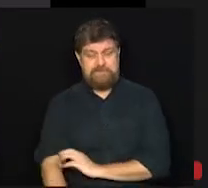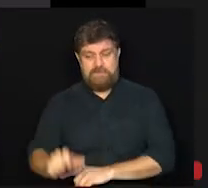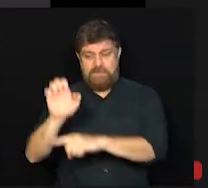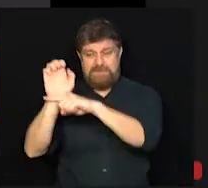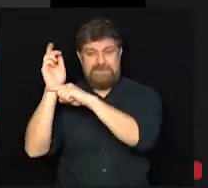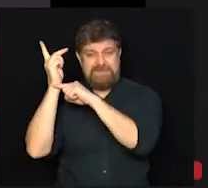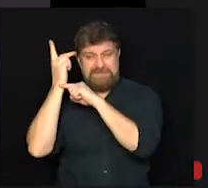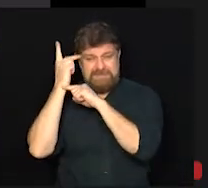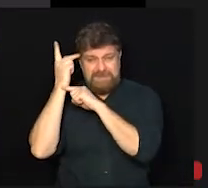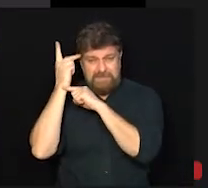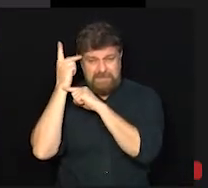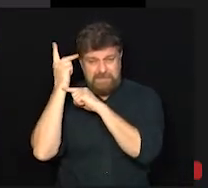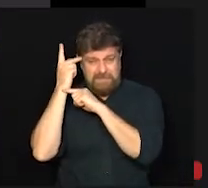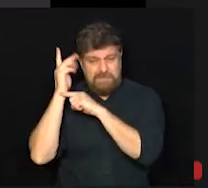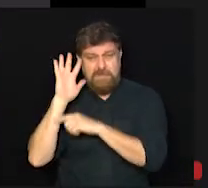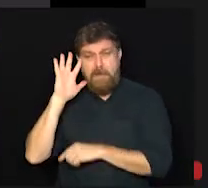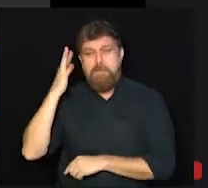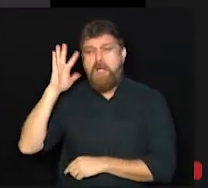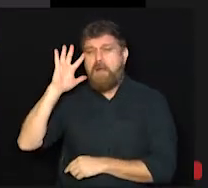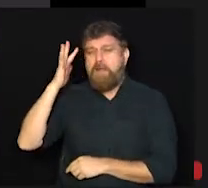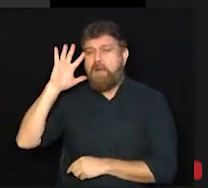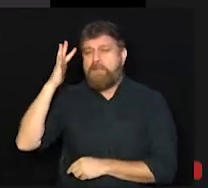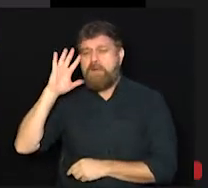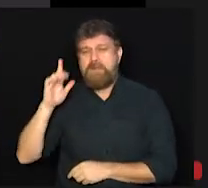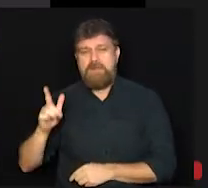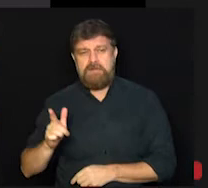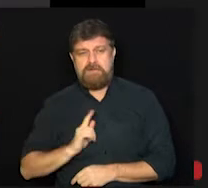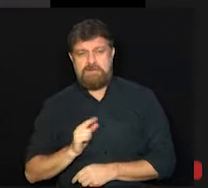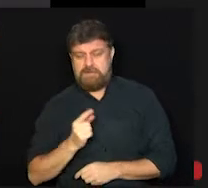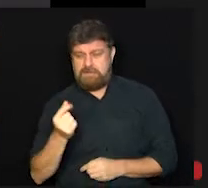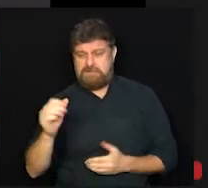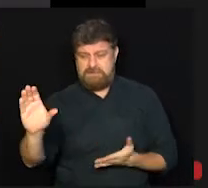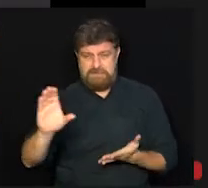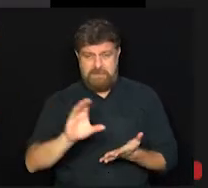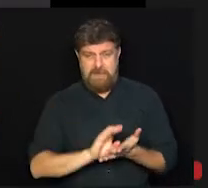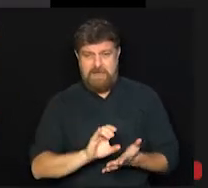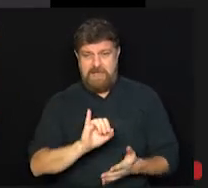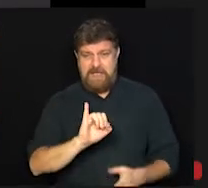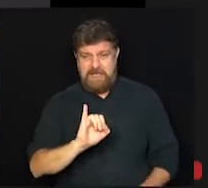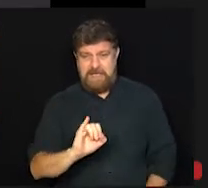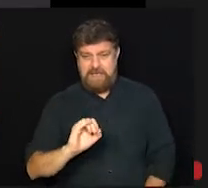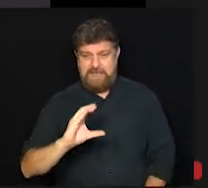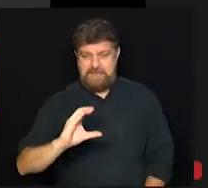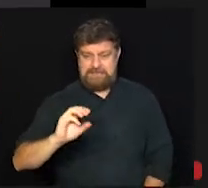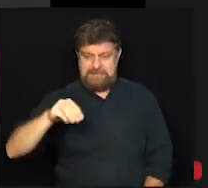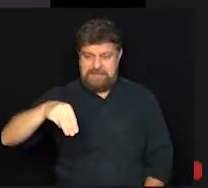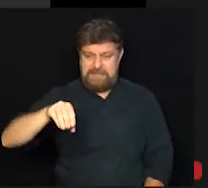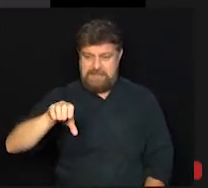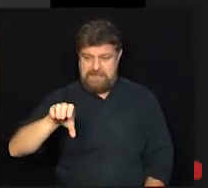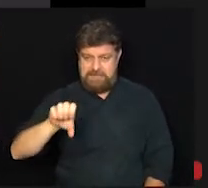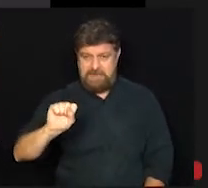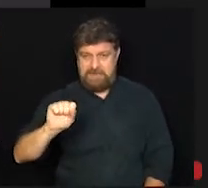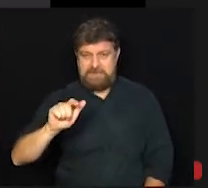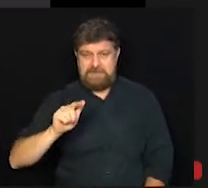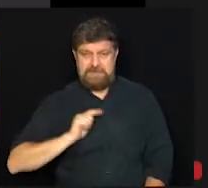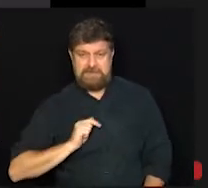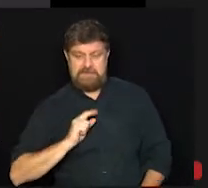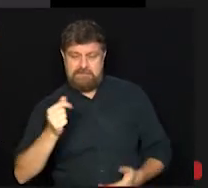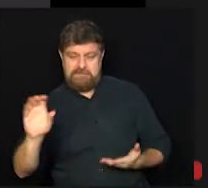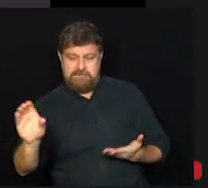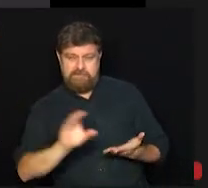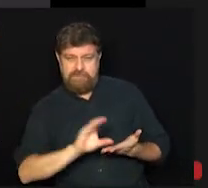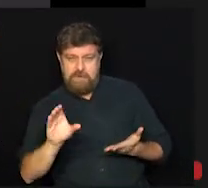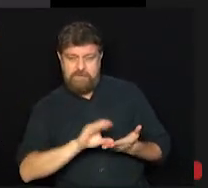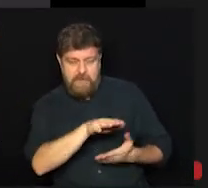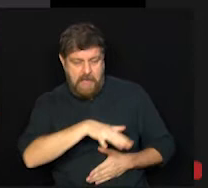Paulo decidiu que uma parcela do ICMS seria dedicado, então, a recursos de